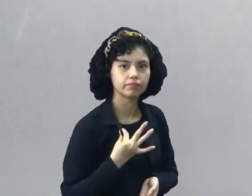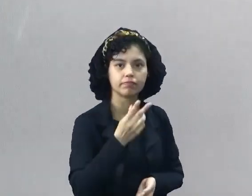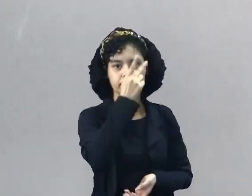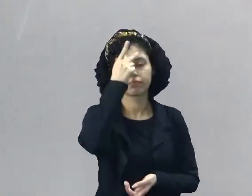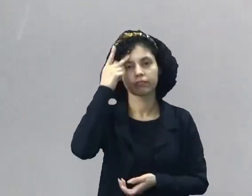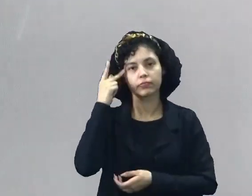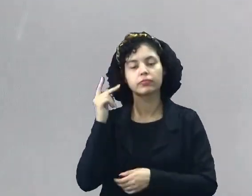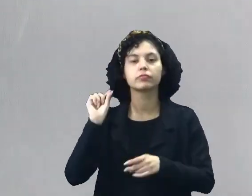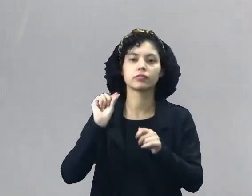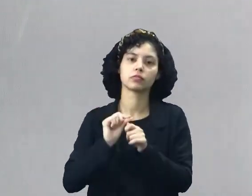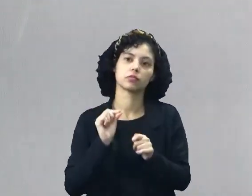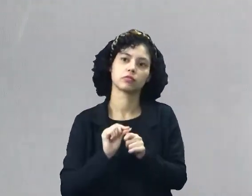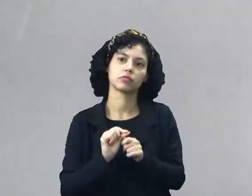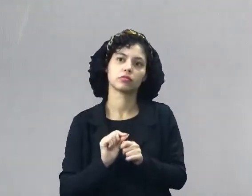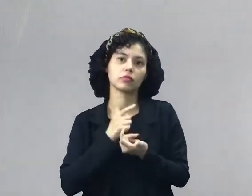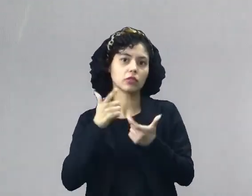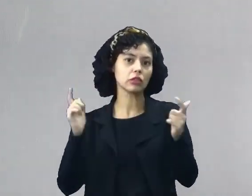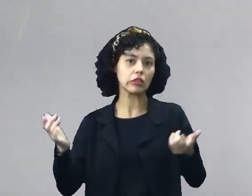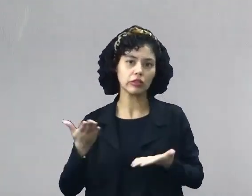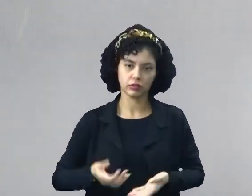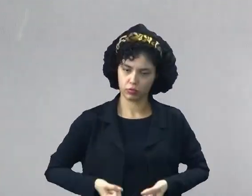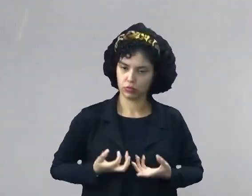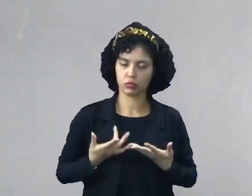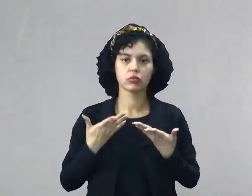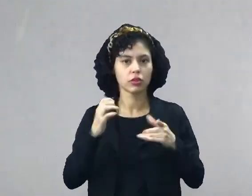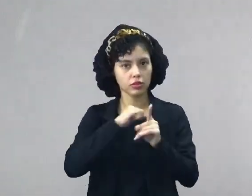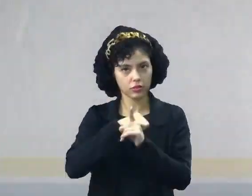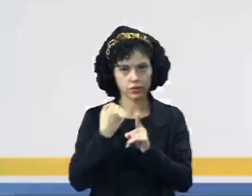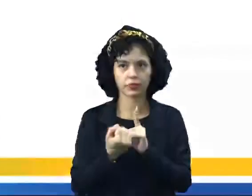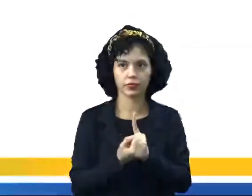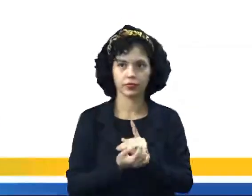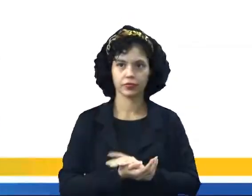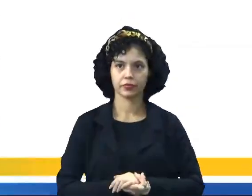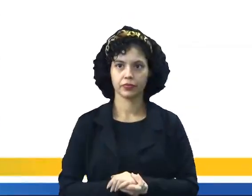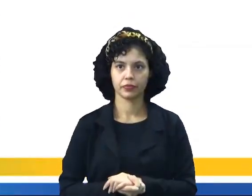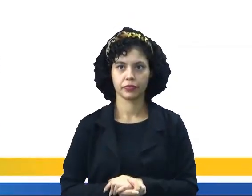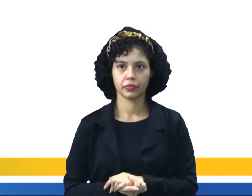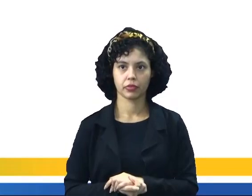voluntariamente e era um motivo de grande orgulho dentro da sociedade maia.